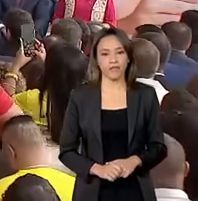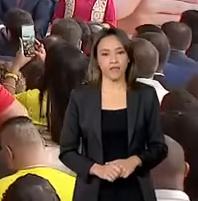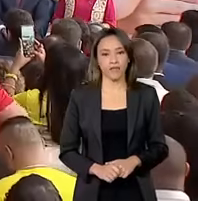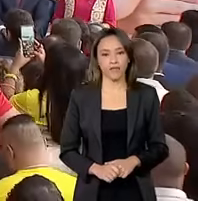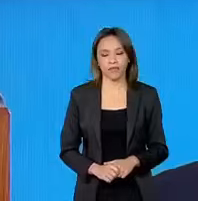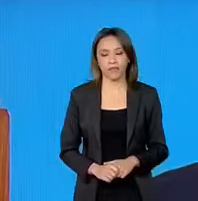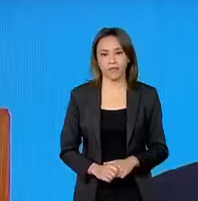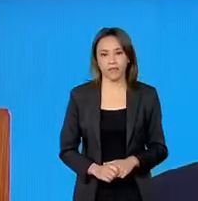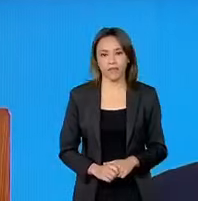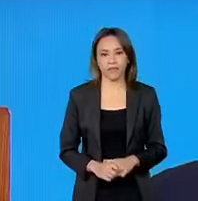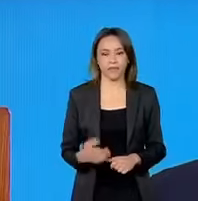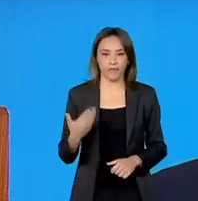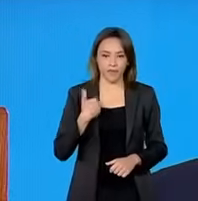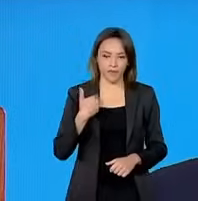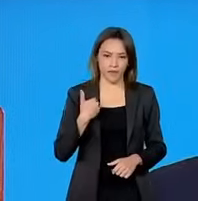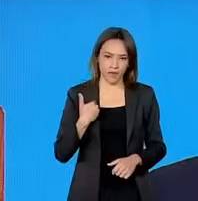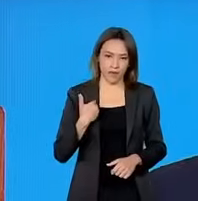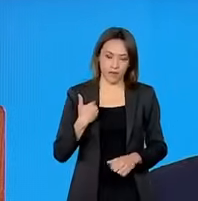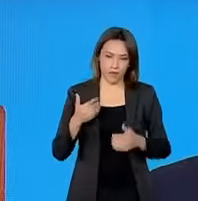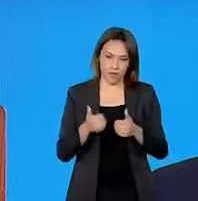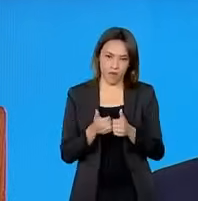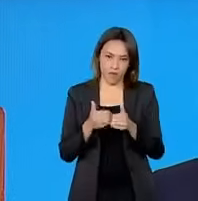Bem, eu vou começar